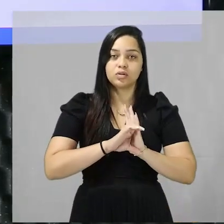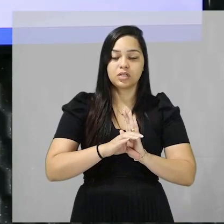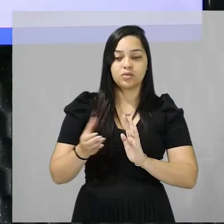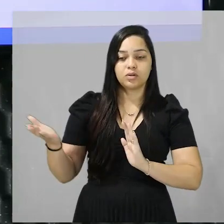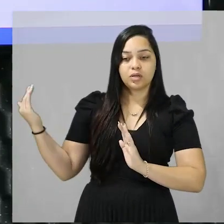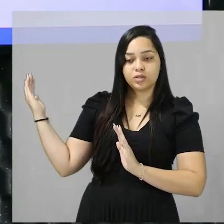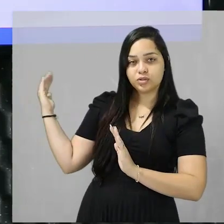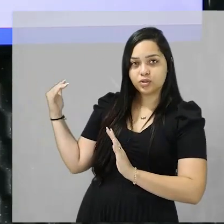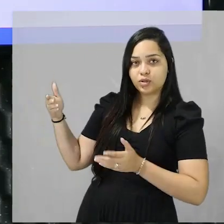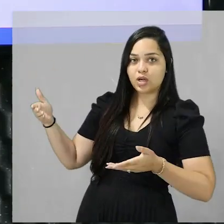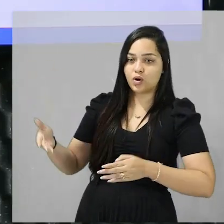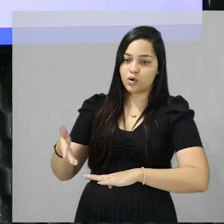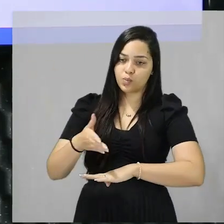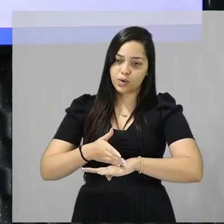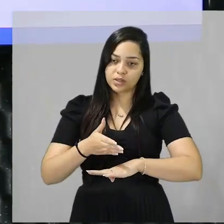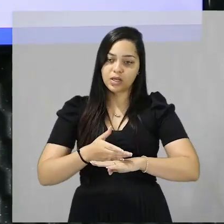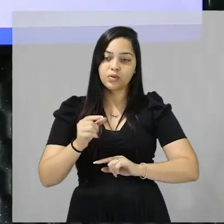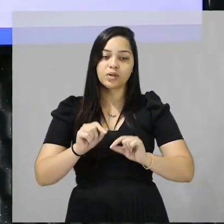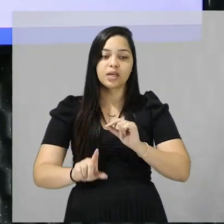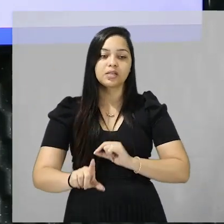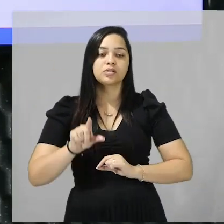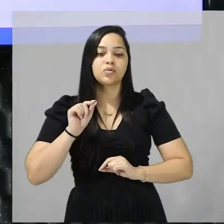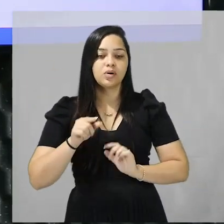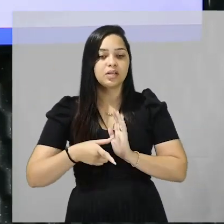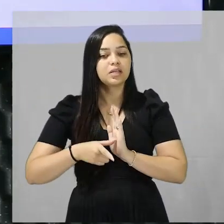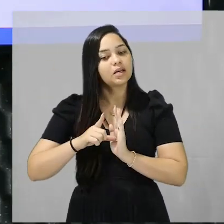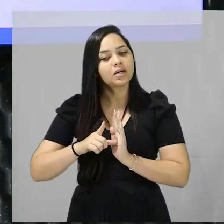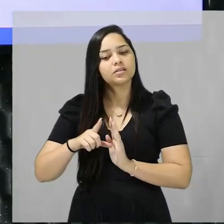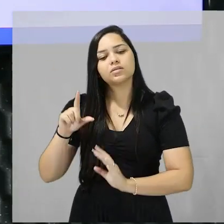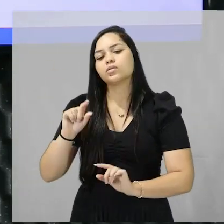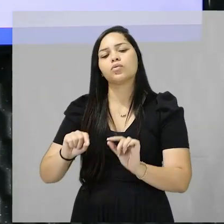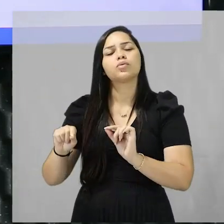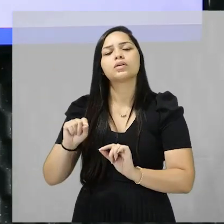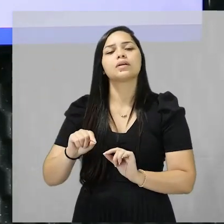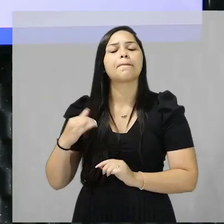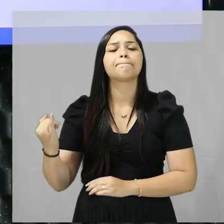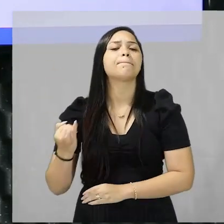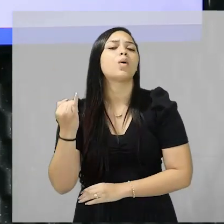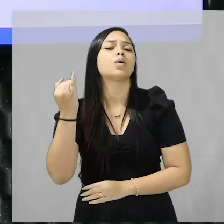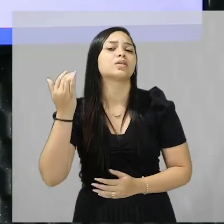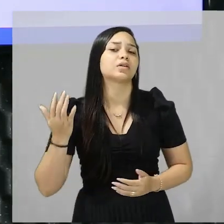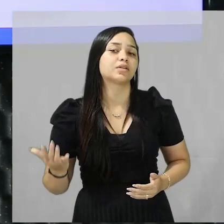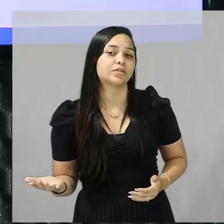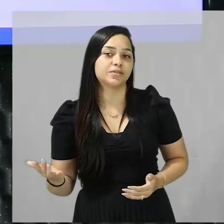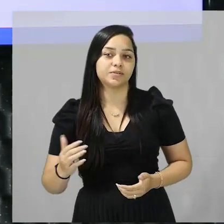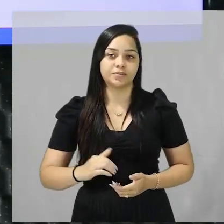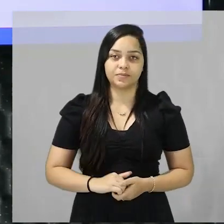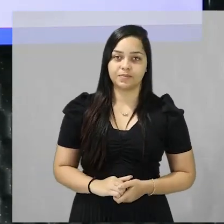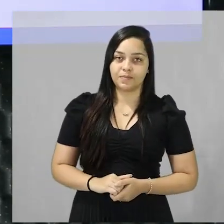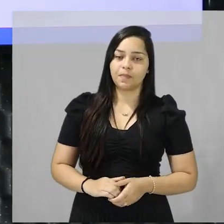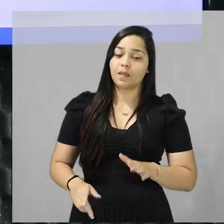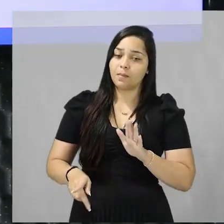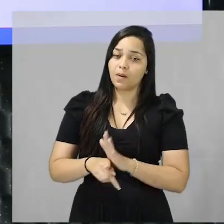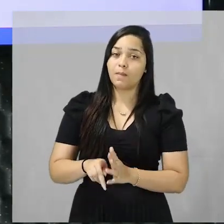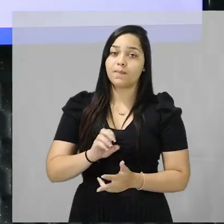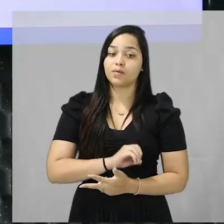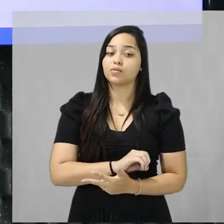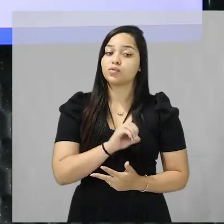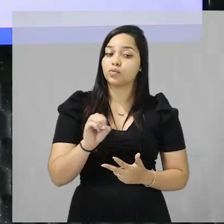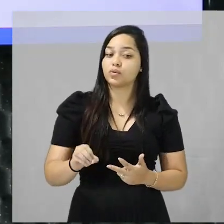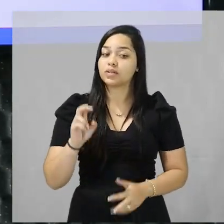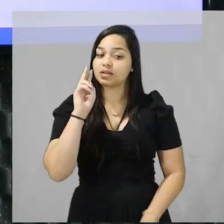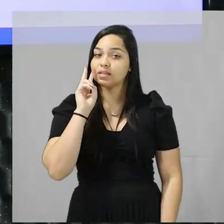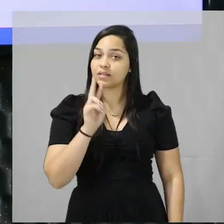o conceito antigo e o moderno de decisão é que antes eles levavam muito em conta o quê? Típica questão do Enem, olha